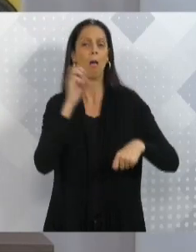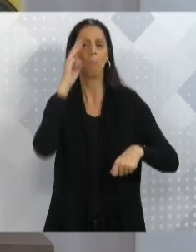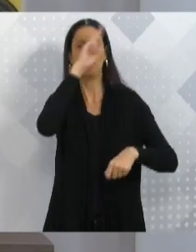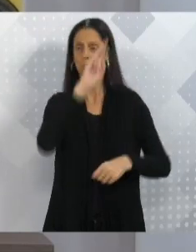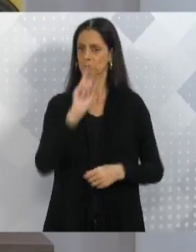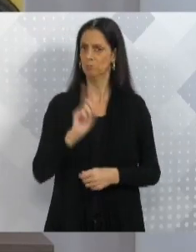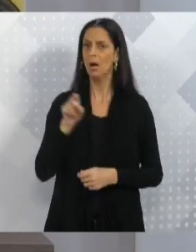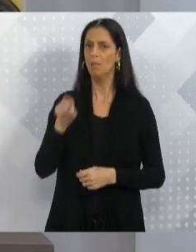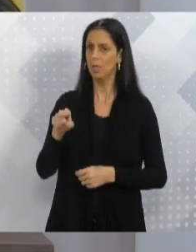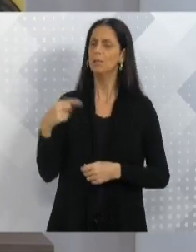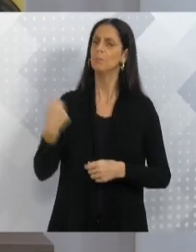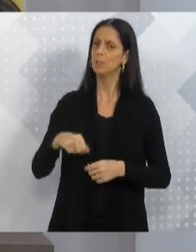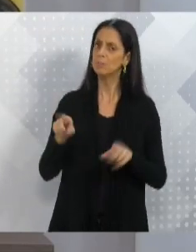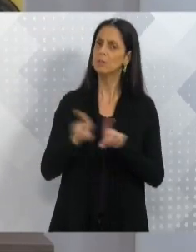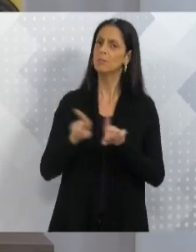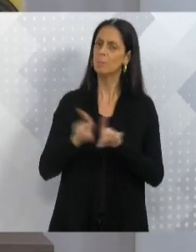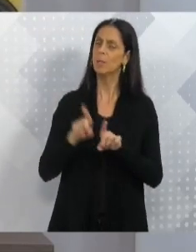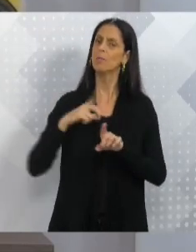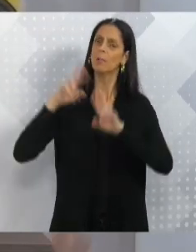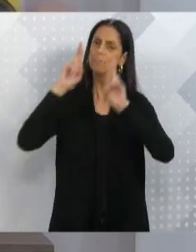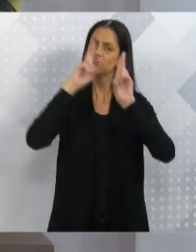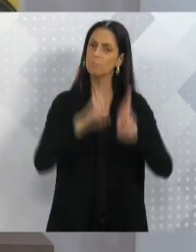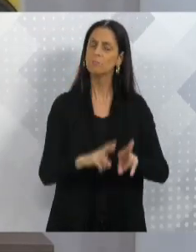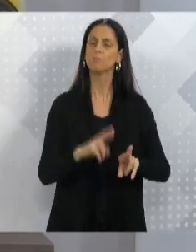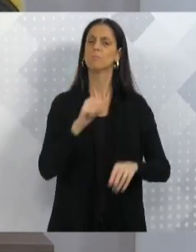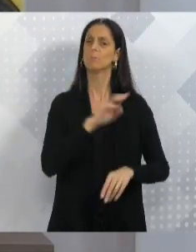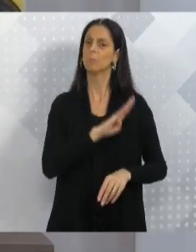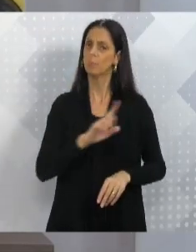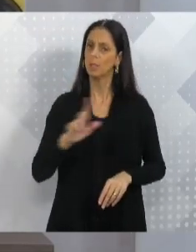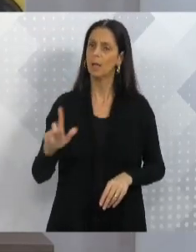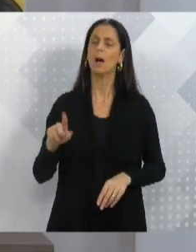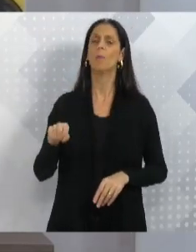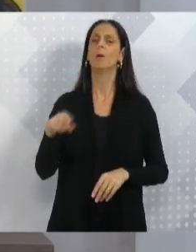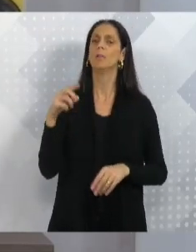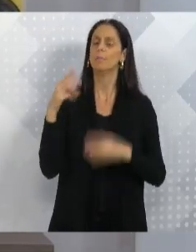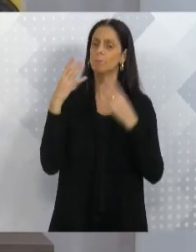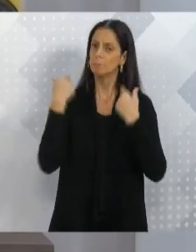Blumenau merece respeito e merece ser ouvida, atendida e merece obras e investimentos aqui.